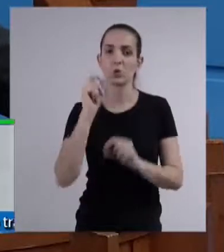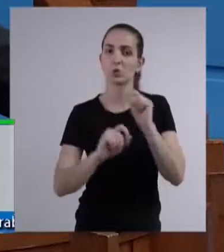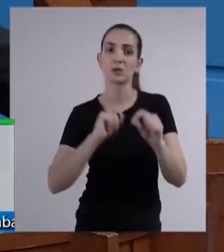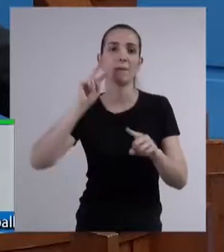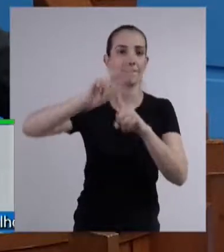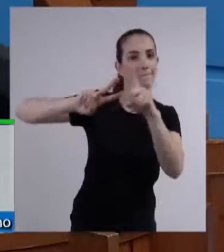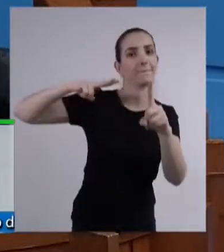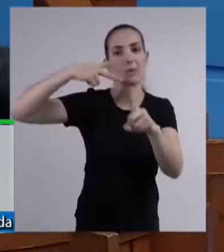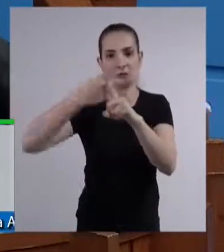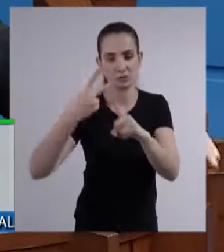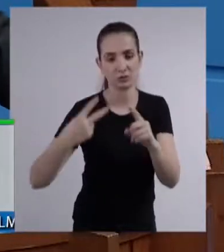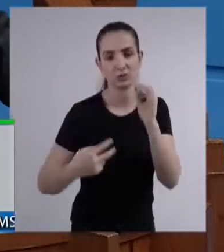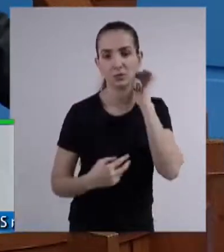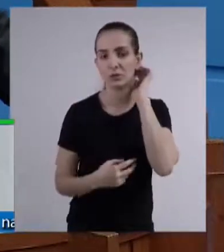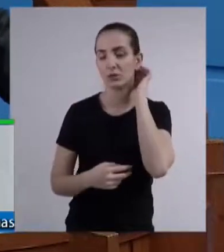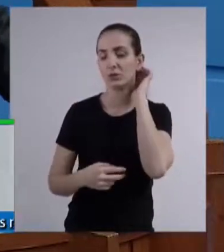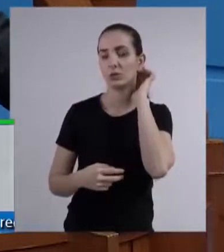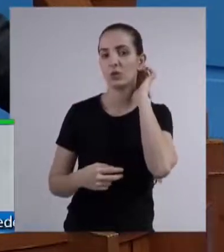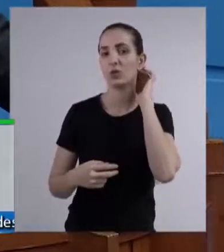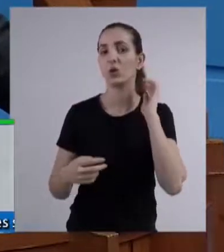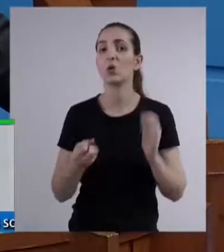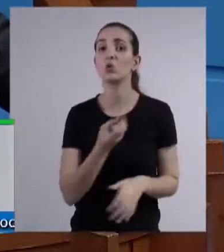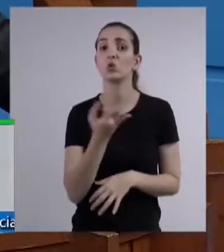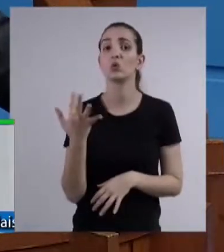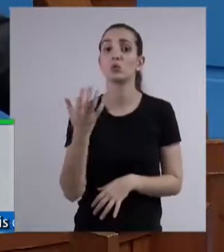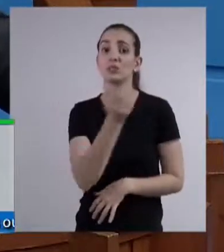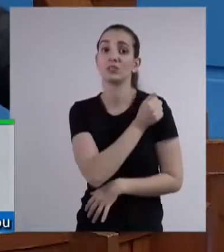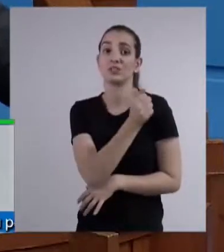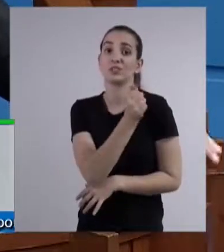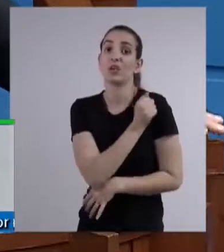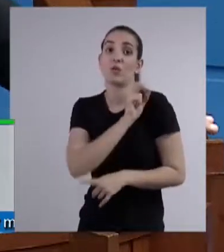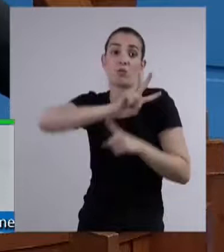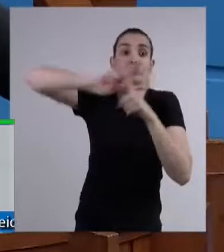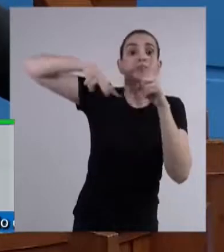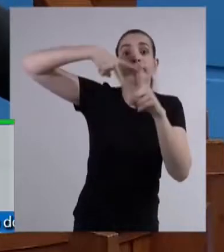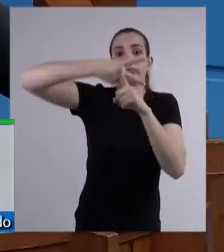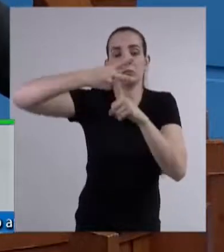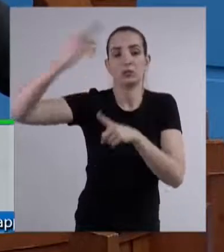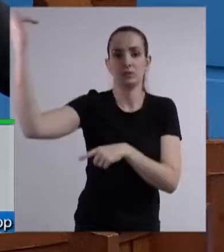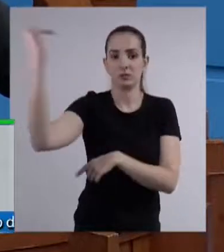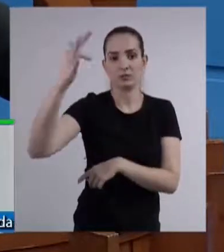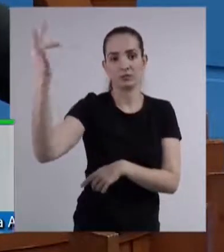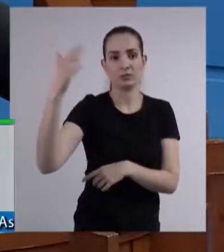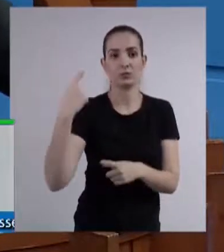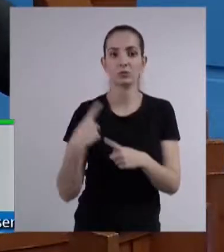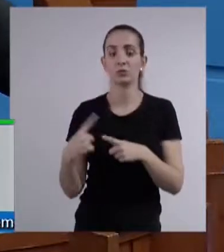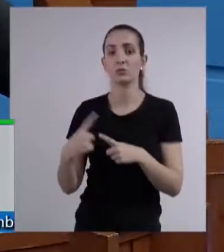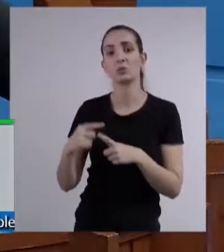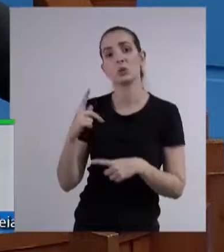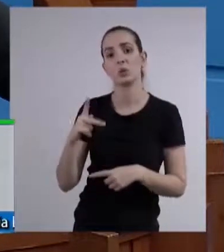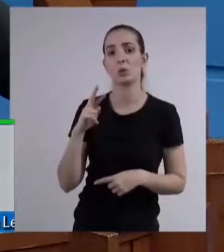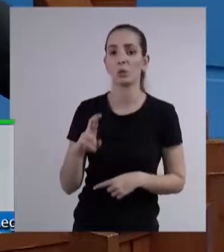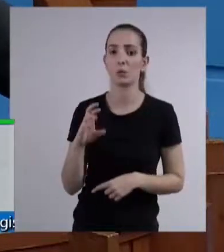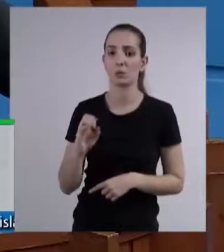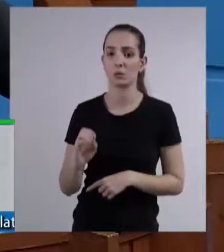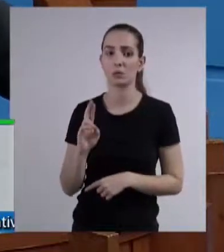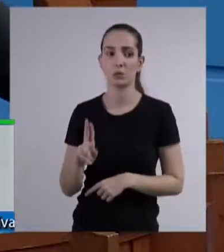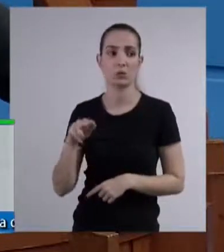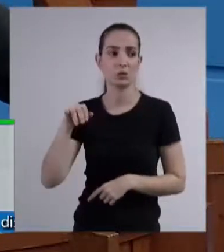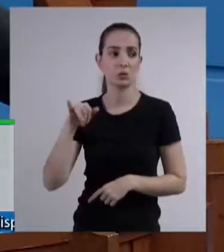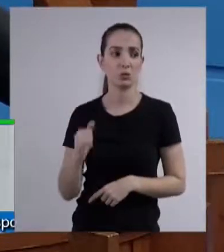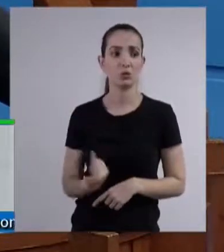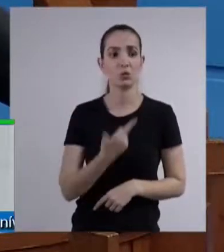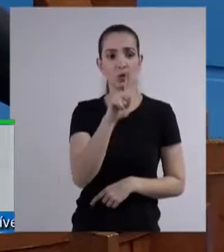que dobrou o número de alunos nas universidades, graças ao ProUni e outras políticas